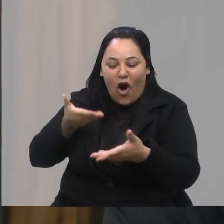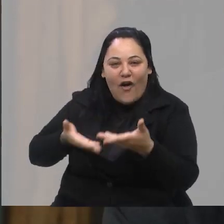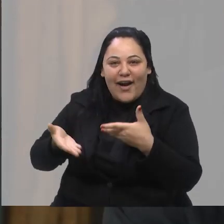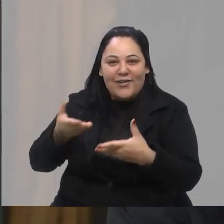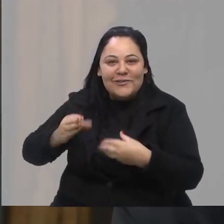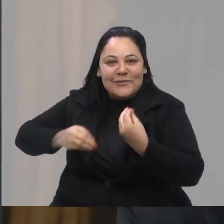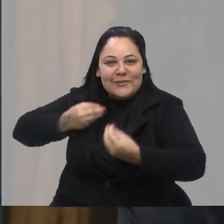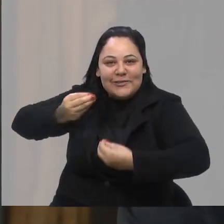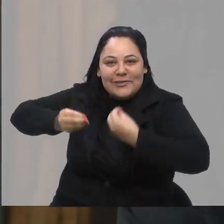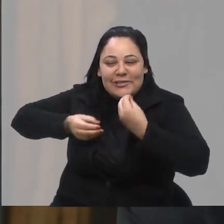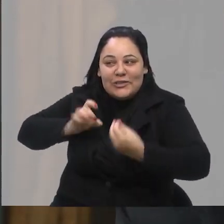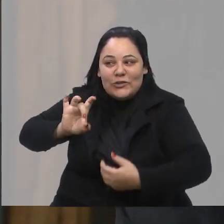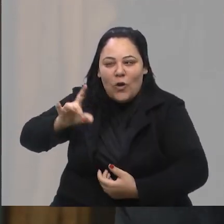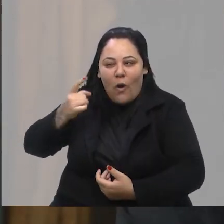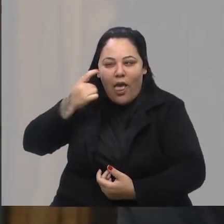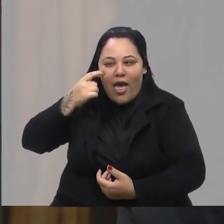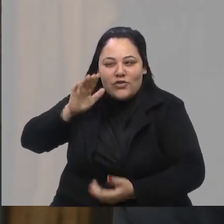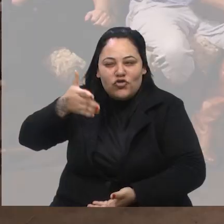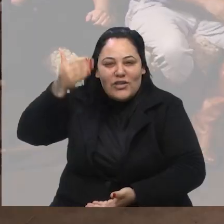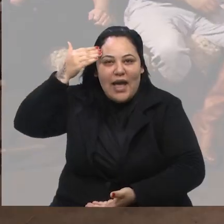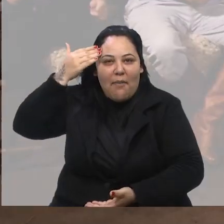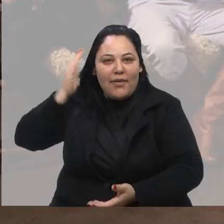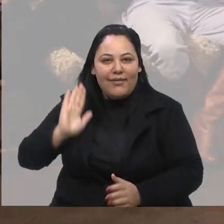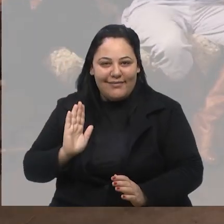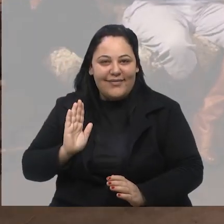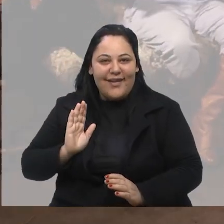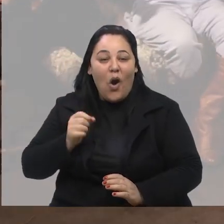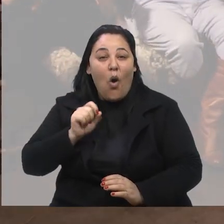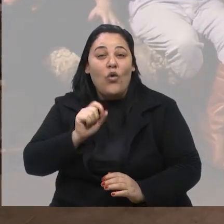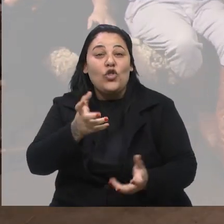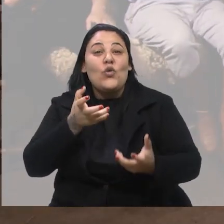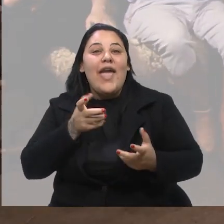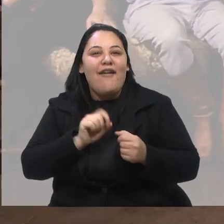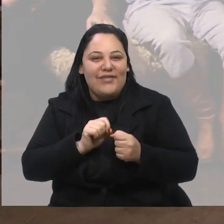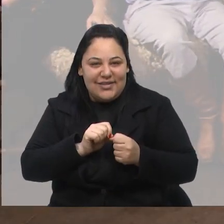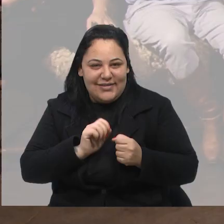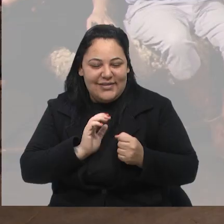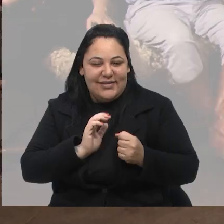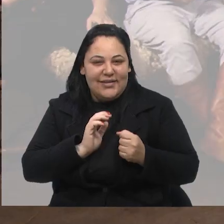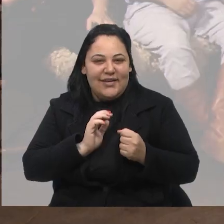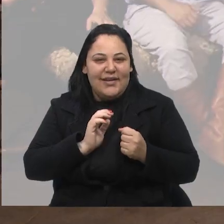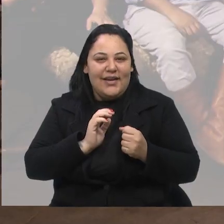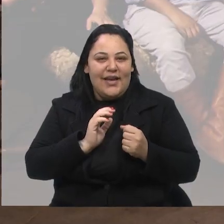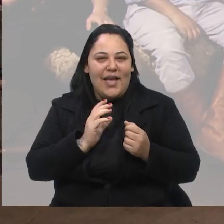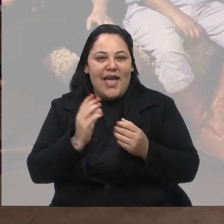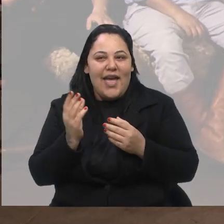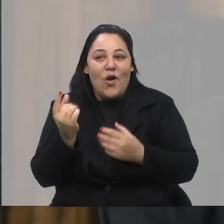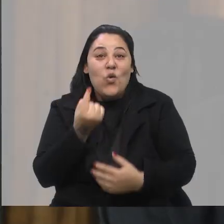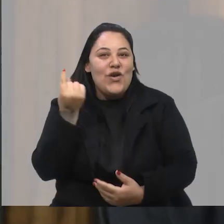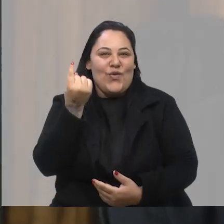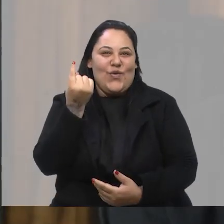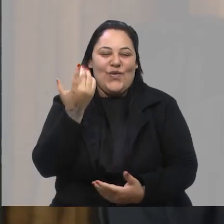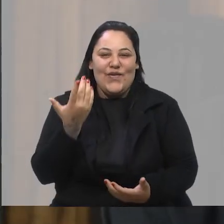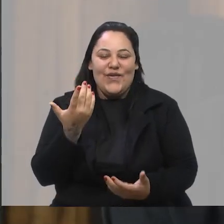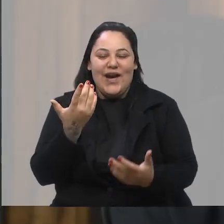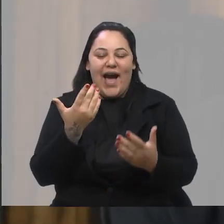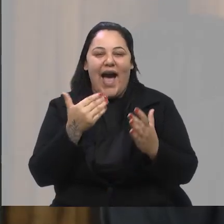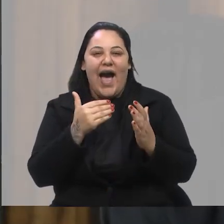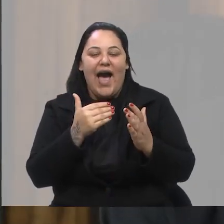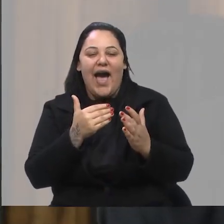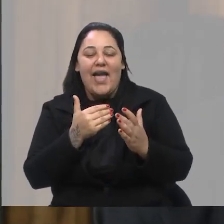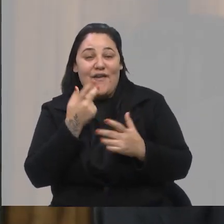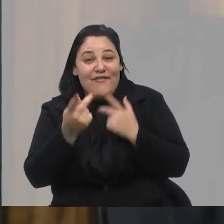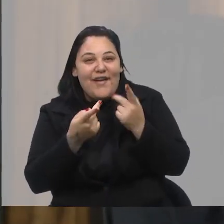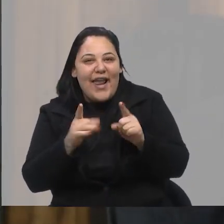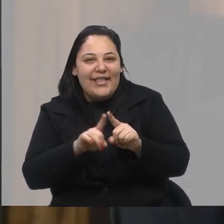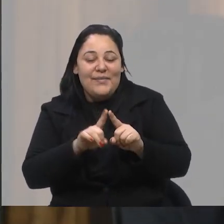tu só se olhar e tu já saber o que tu tem que fazer, ou o que tu pretende fazer, né? Então é uma coisa única. Até uma coisa que eu ia comentar,